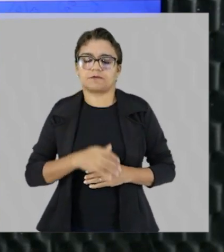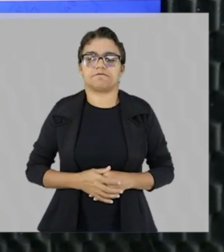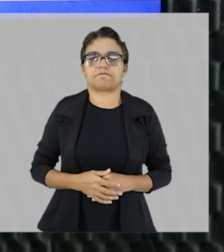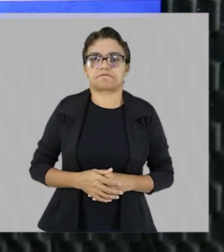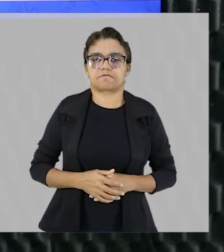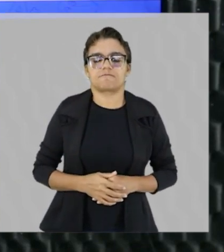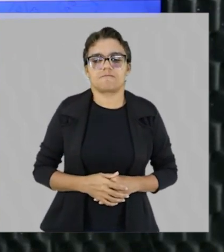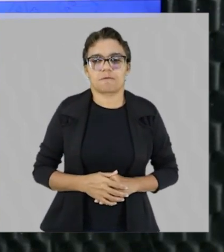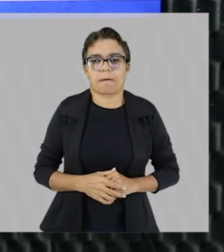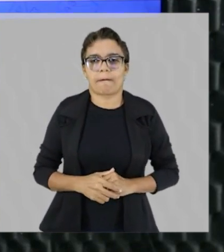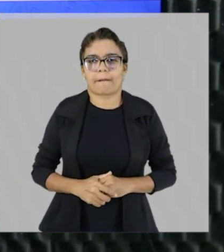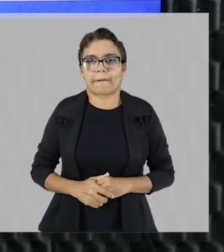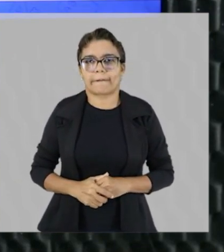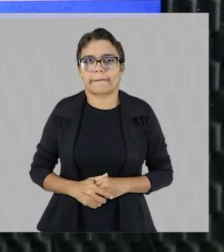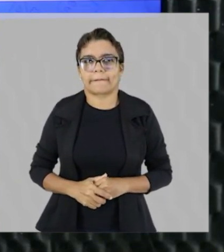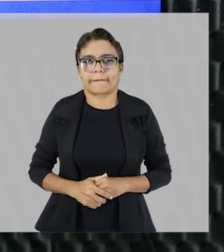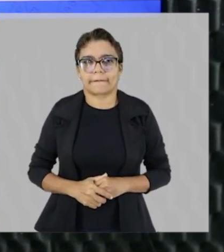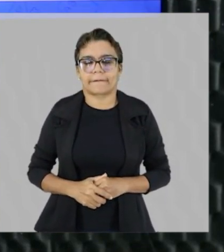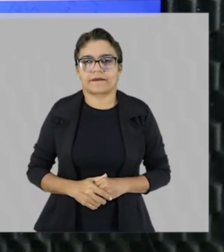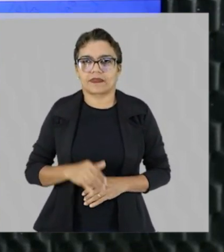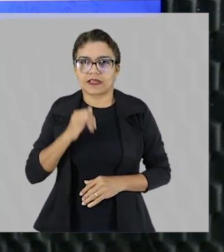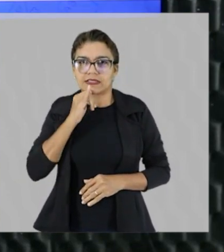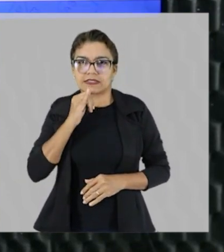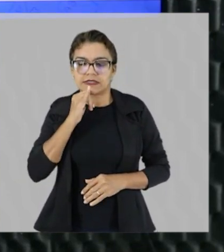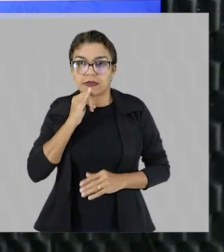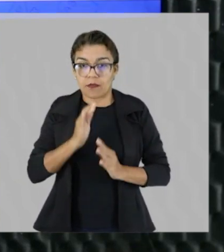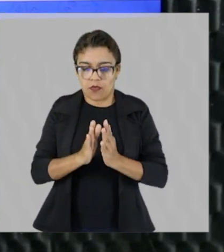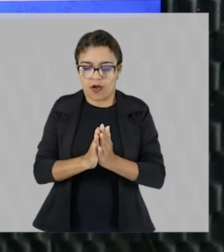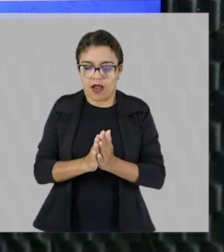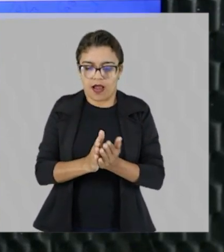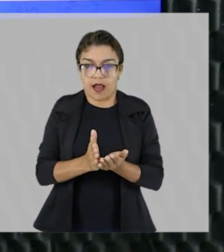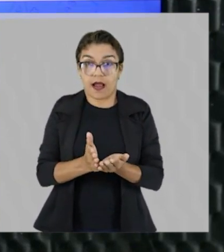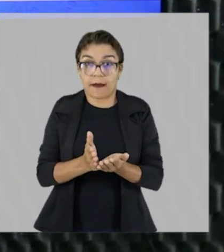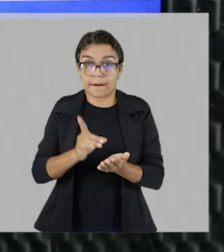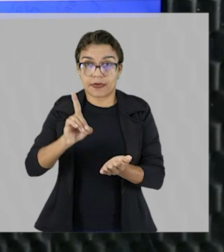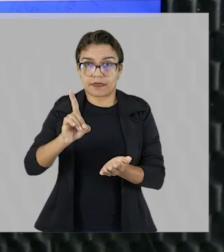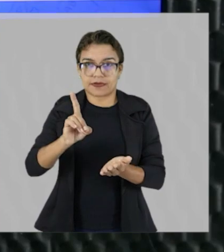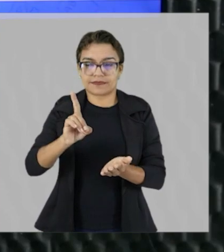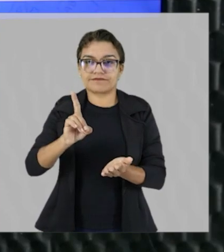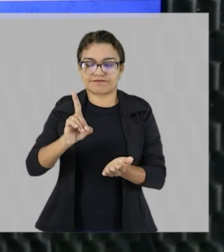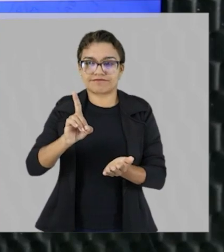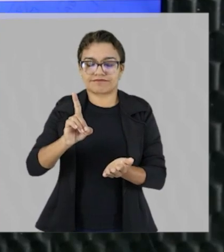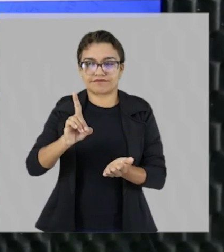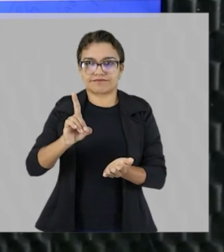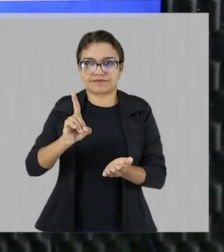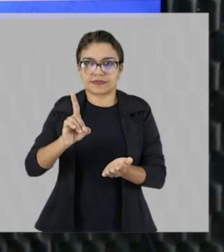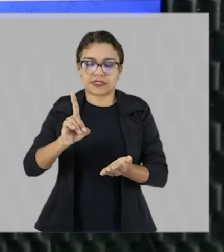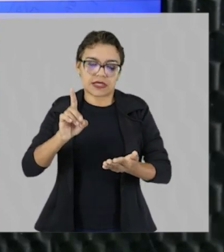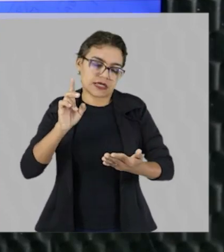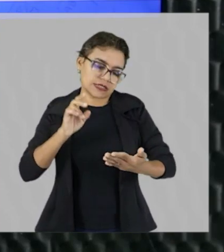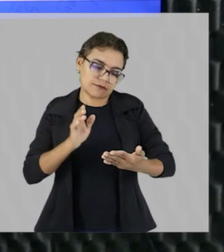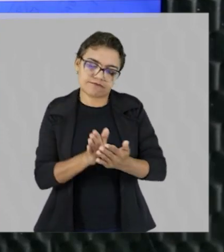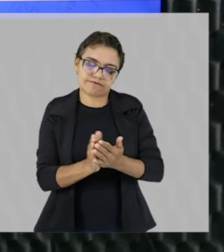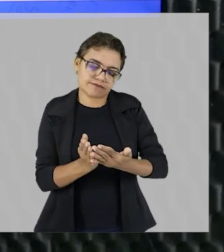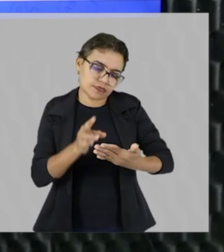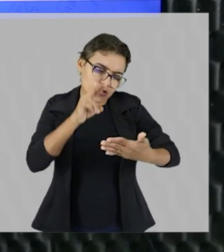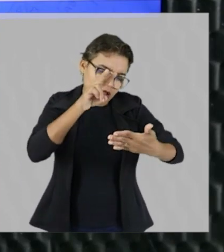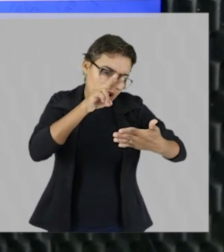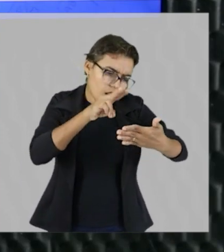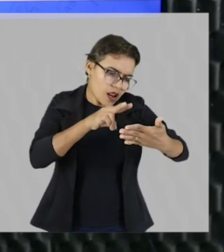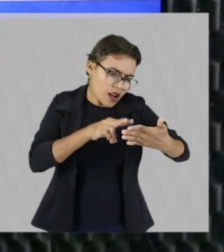prático. Uma passagem bíblica, tá? Então, eu pego uma passagem bíblica e passo lá o olho e aí eu